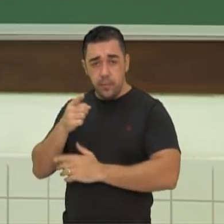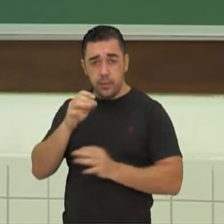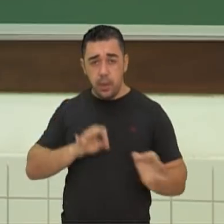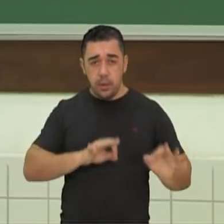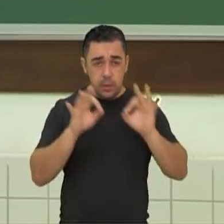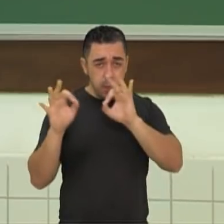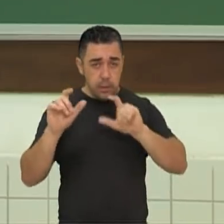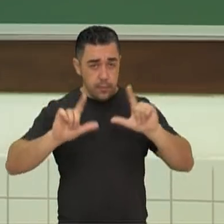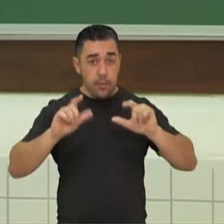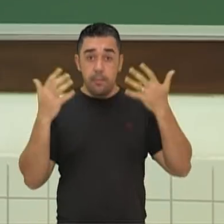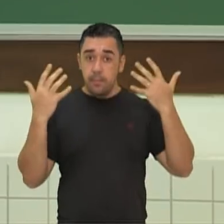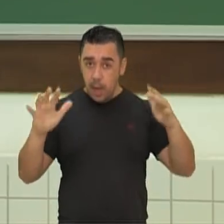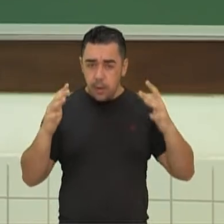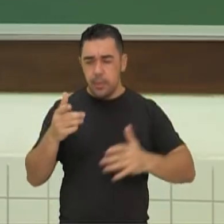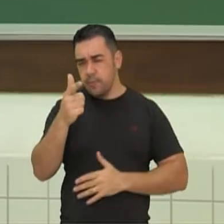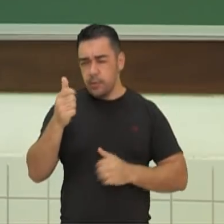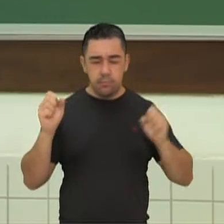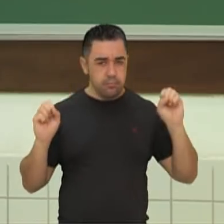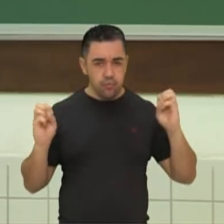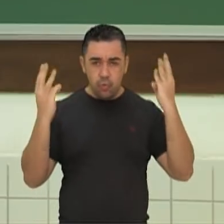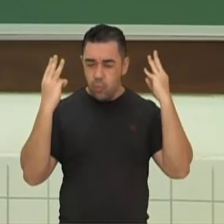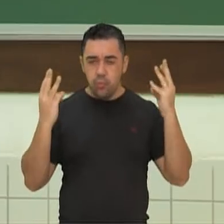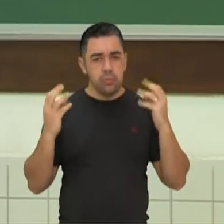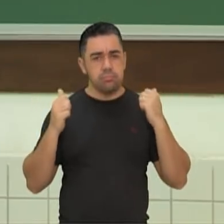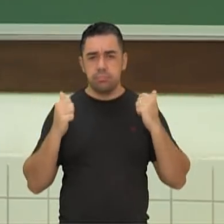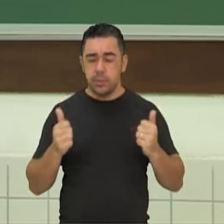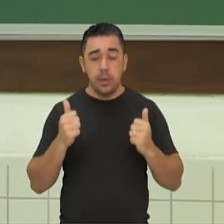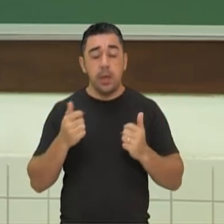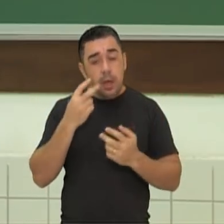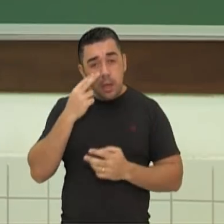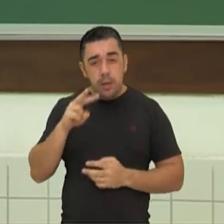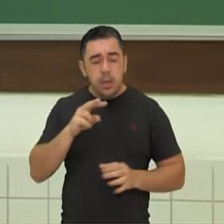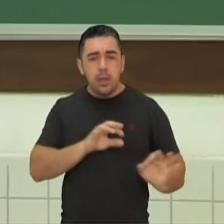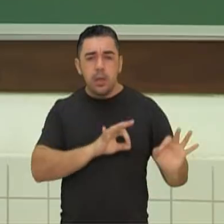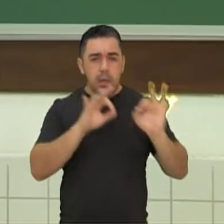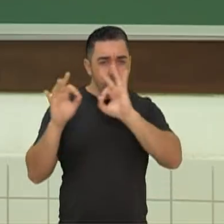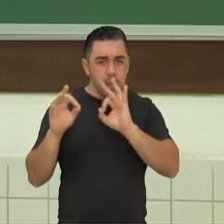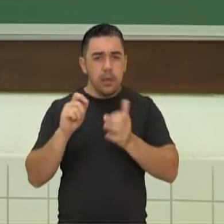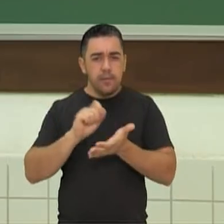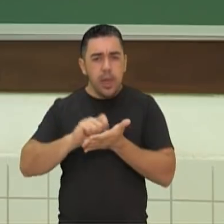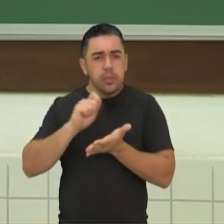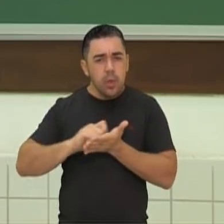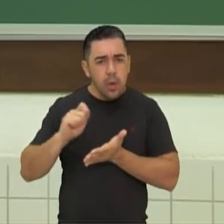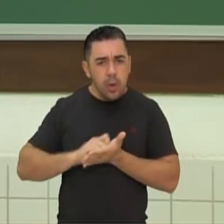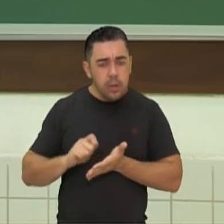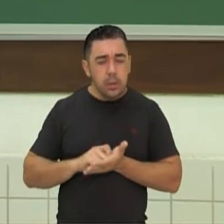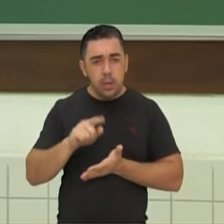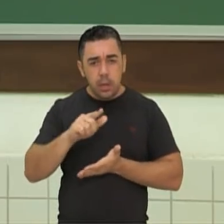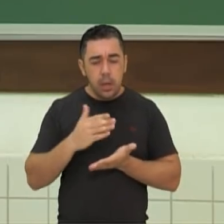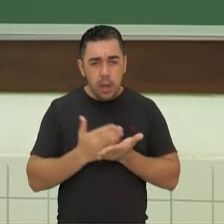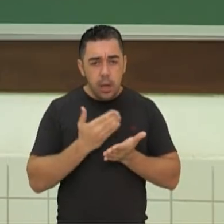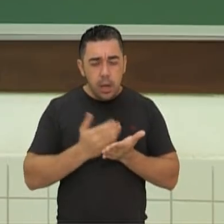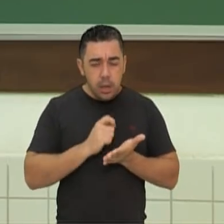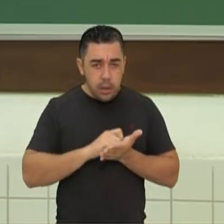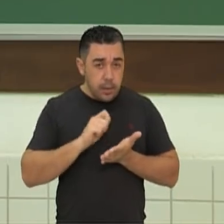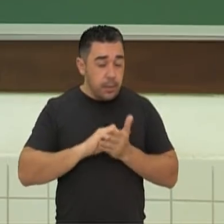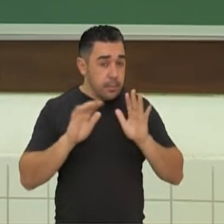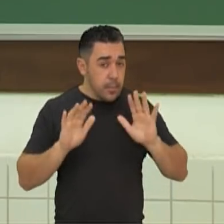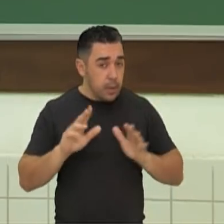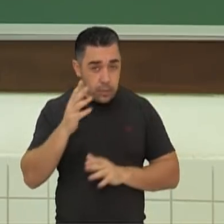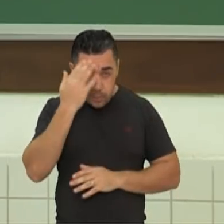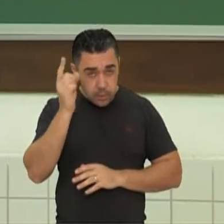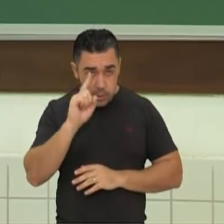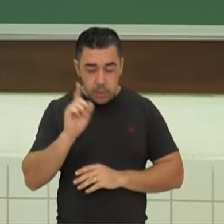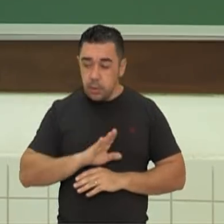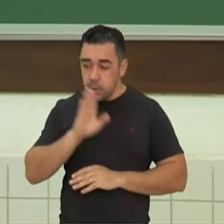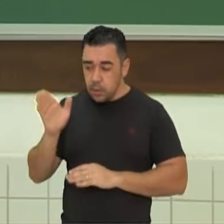Paraná, parabéns, show de bola, assistam às aulas, façam as anotações de vocês no caderno, tá? Mas não esqueçam